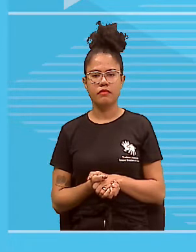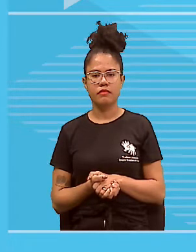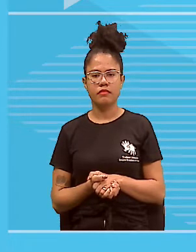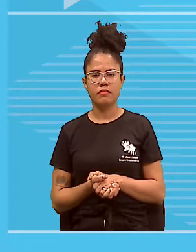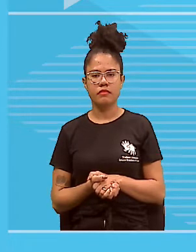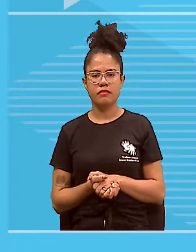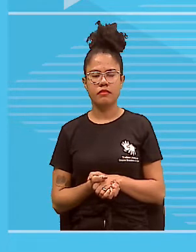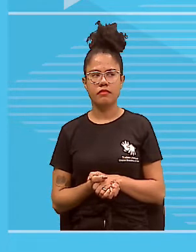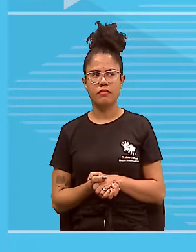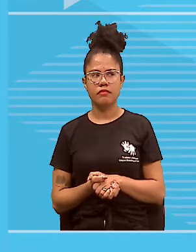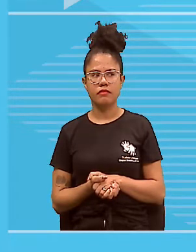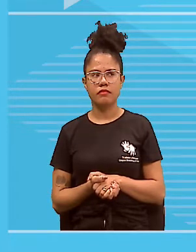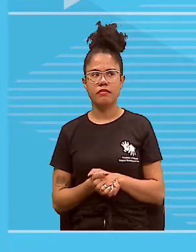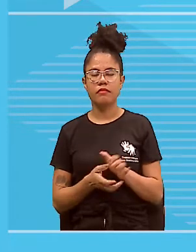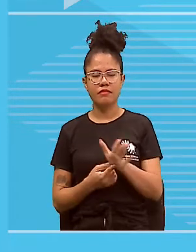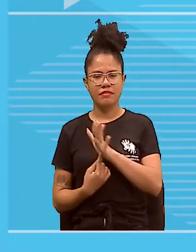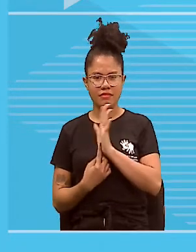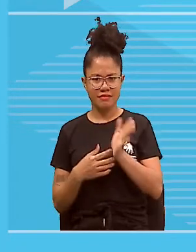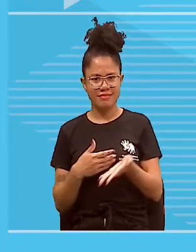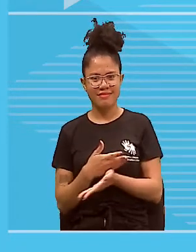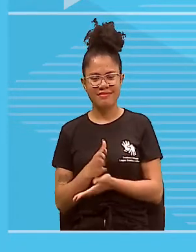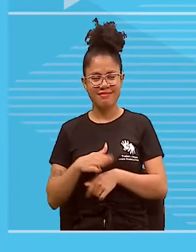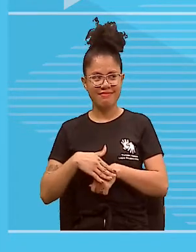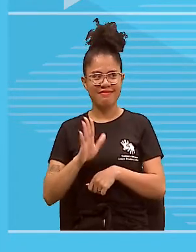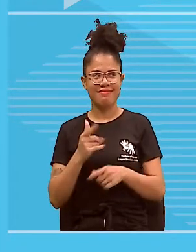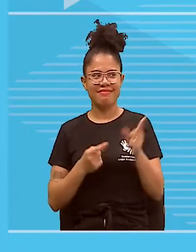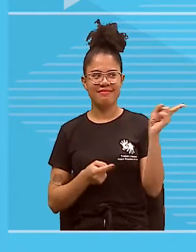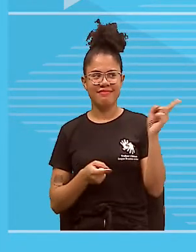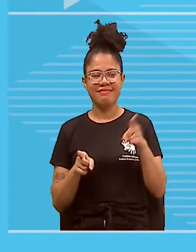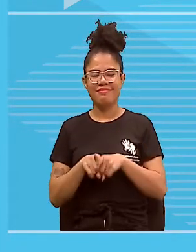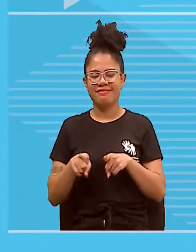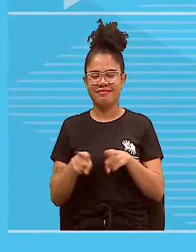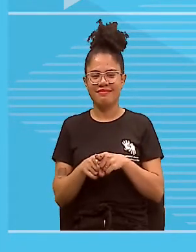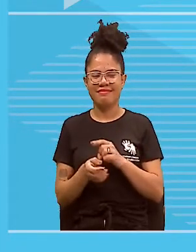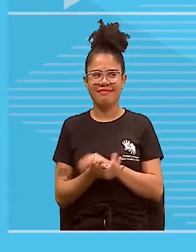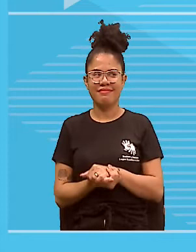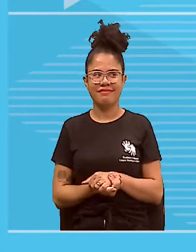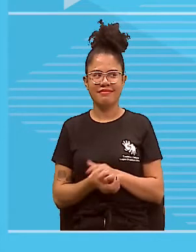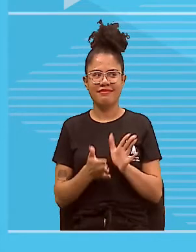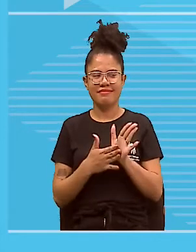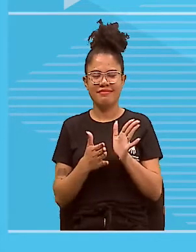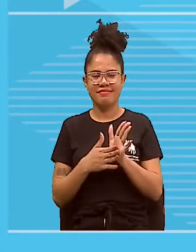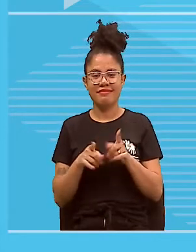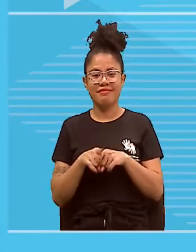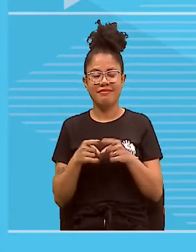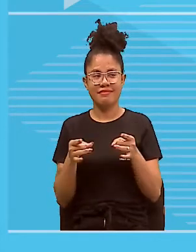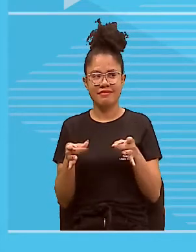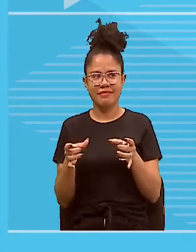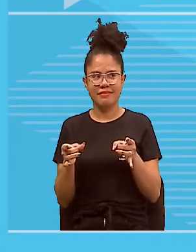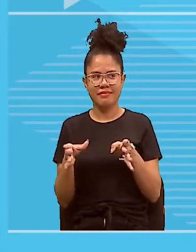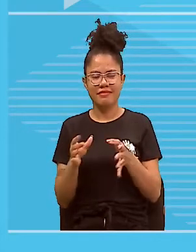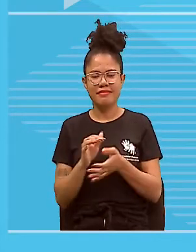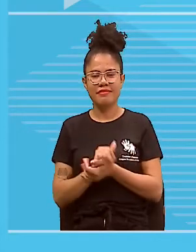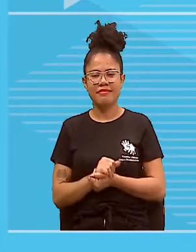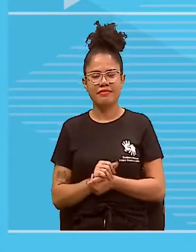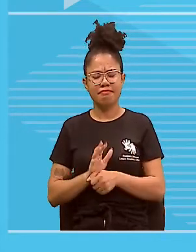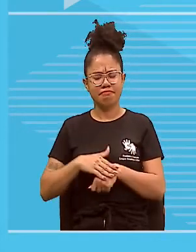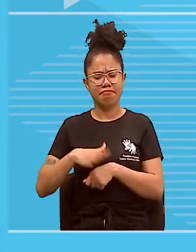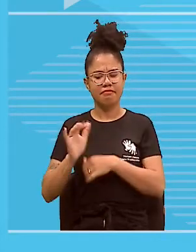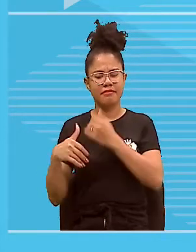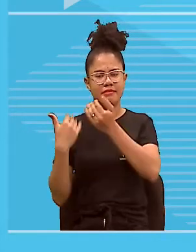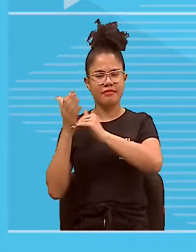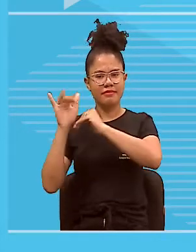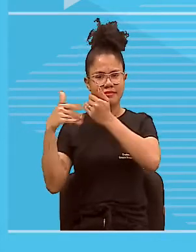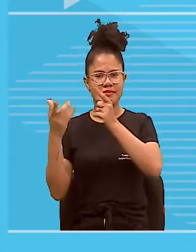perfeito vou botar mais ó aí evidentemente a propaganda e um comércio mais elevado tanta